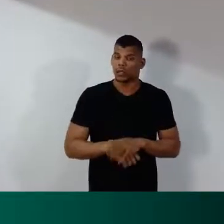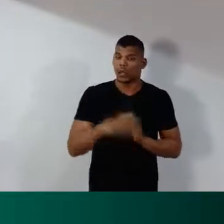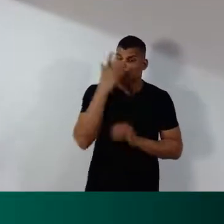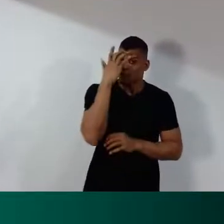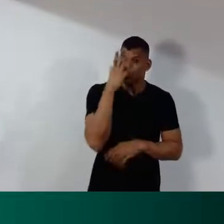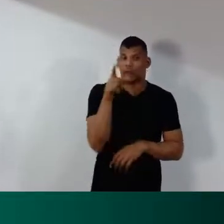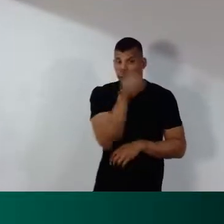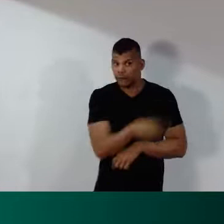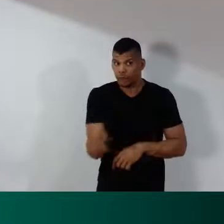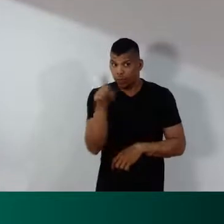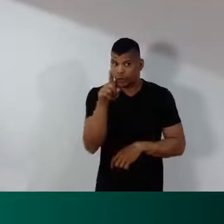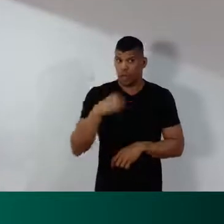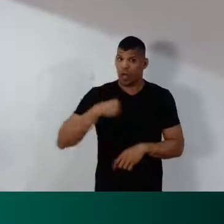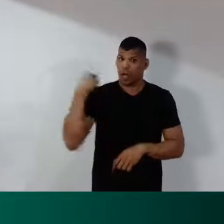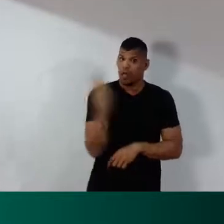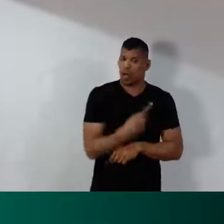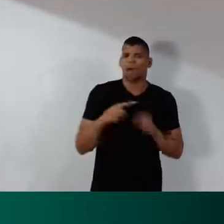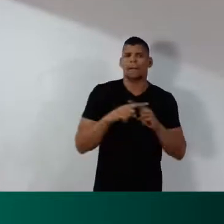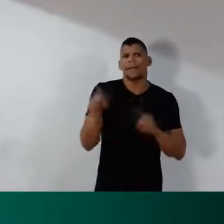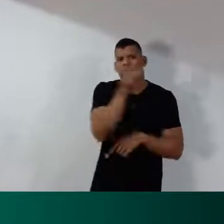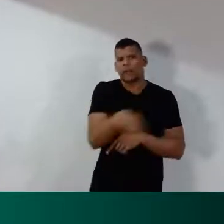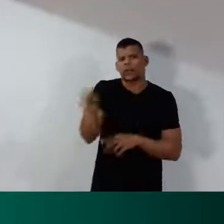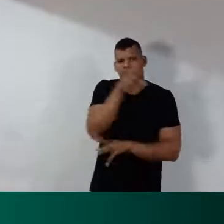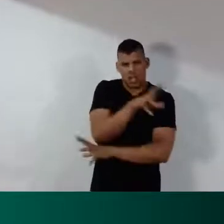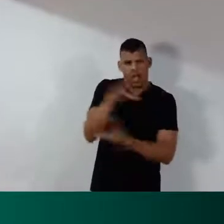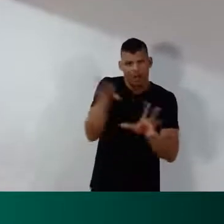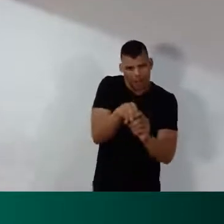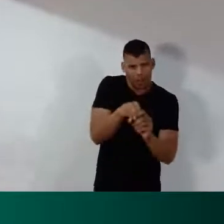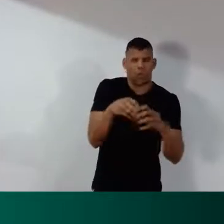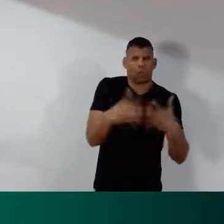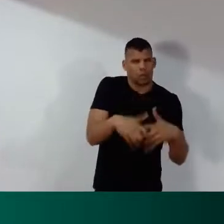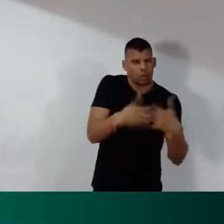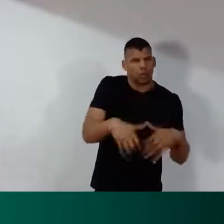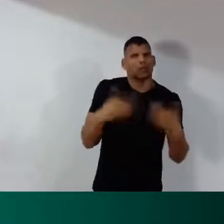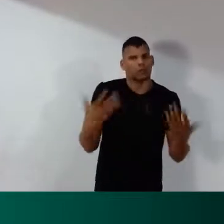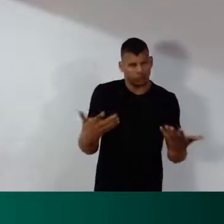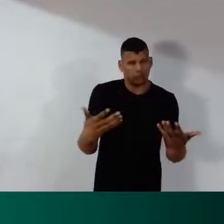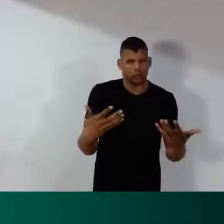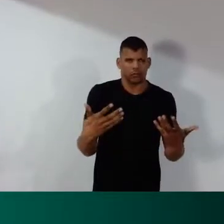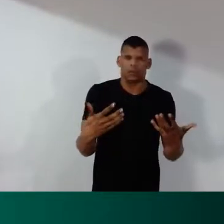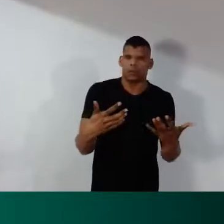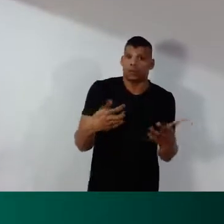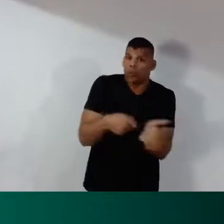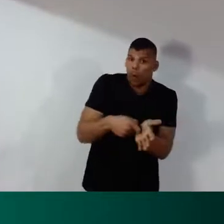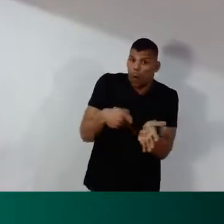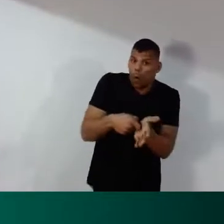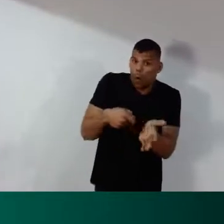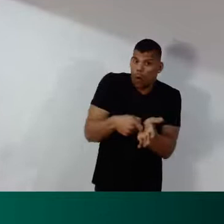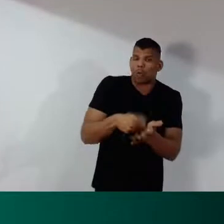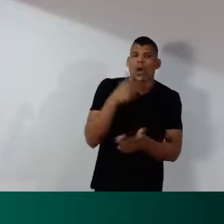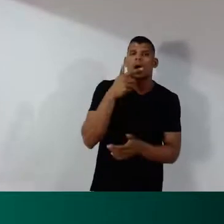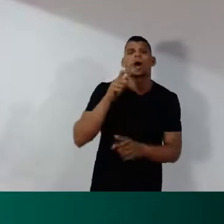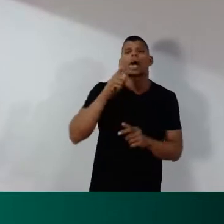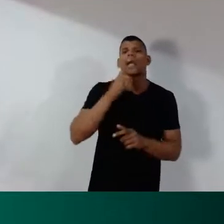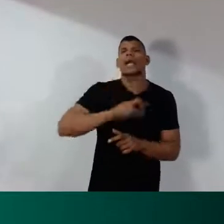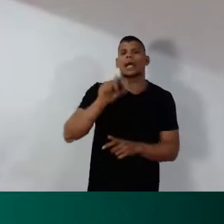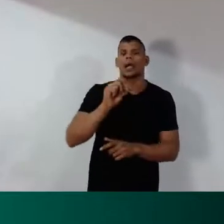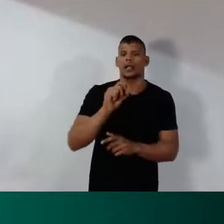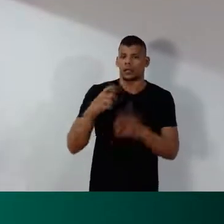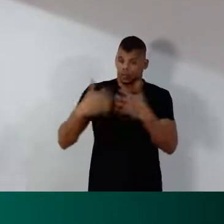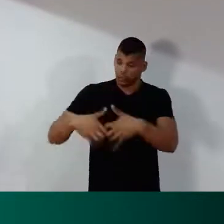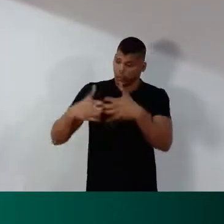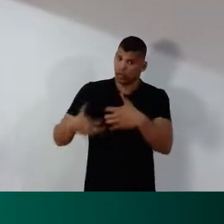nós né mas funciona que vocês que estão dentro da instituição de ensino tem que cobrar da instituição de